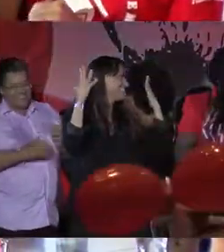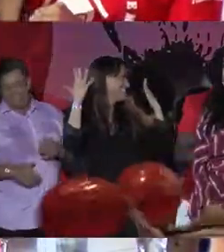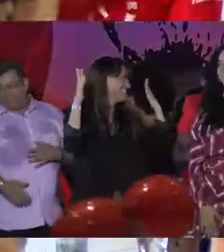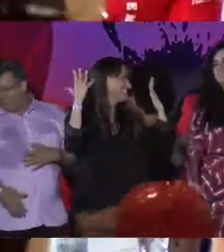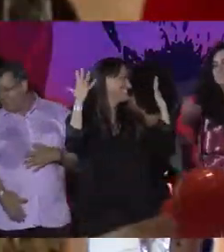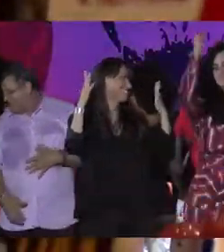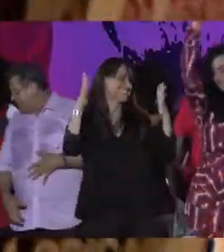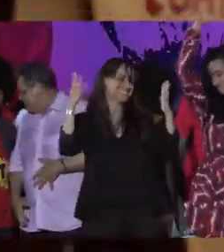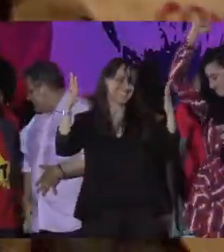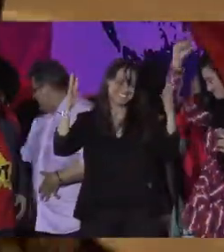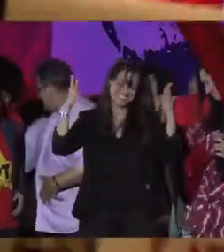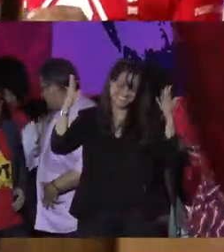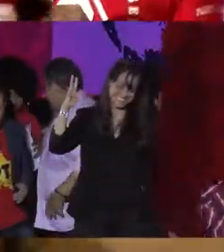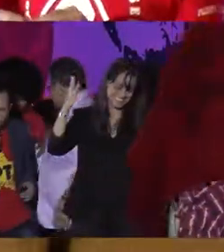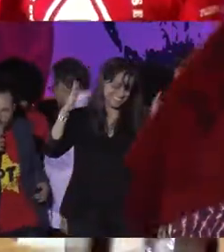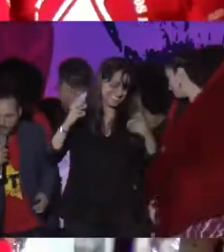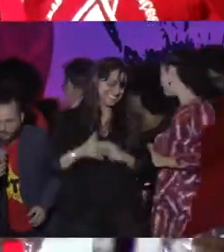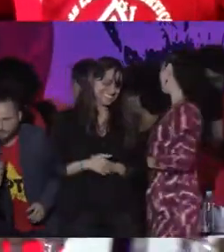Obrigado.